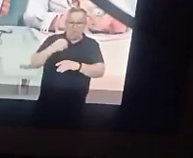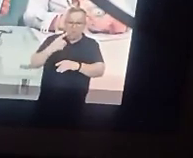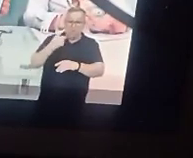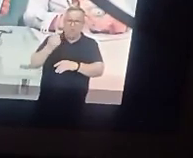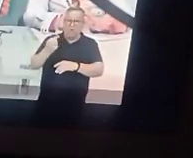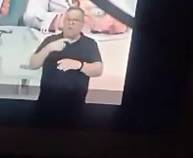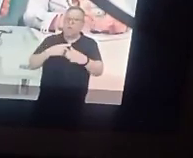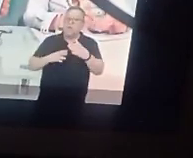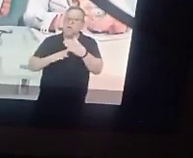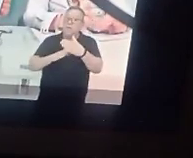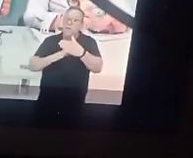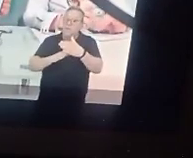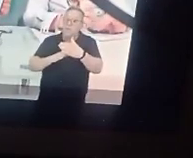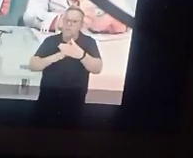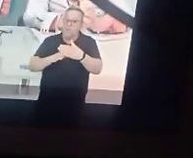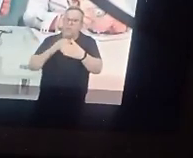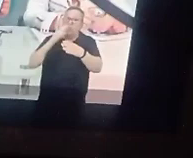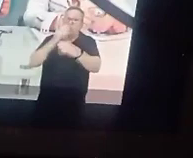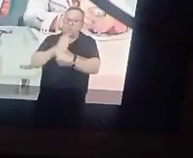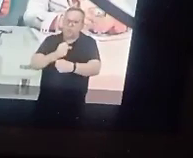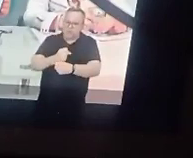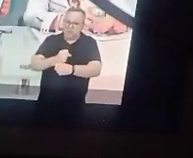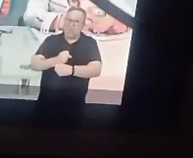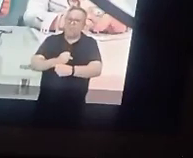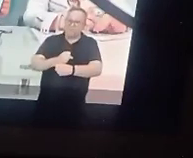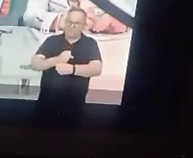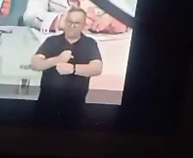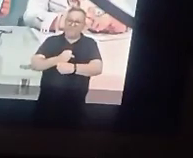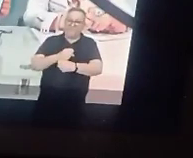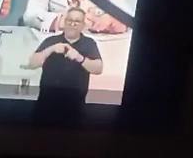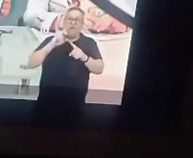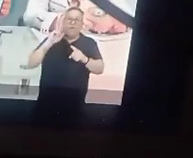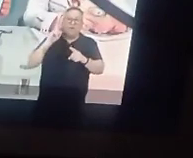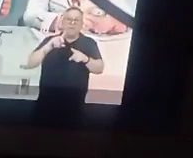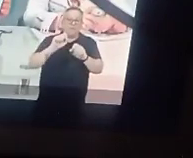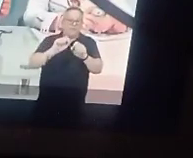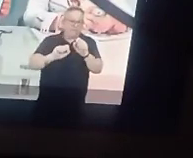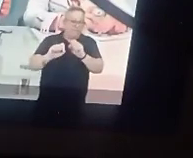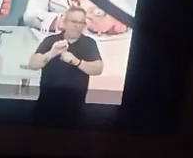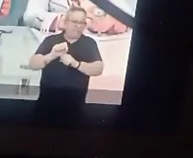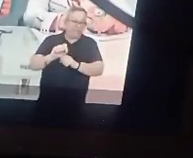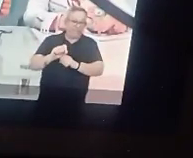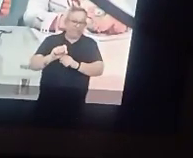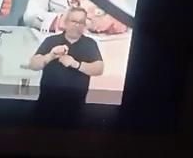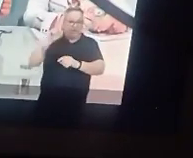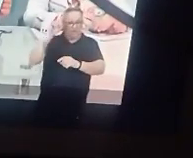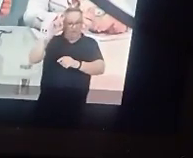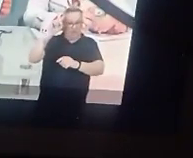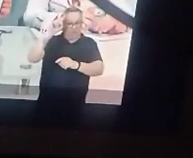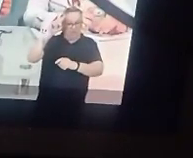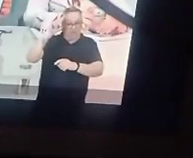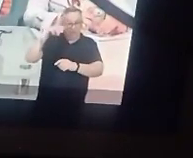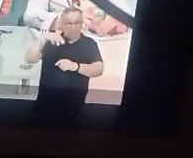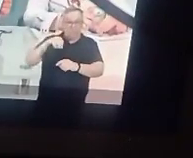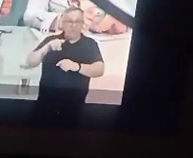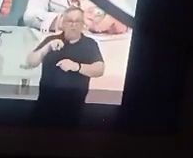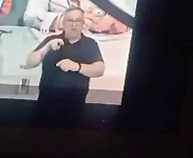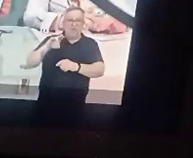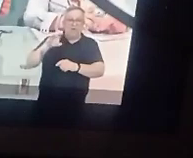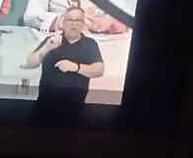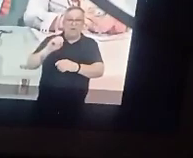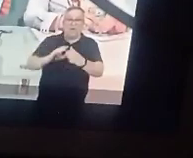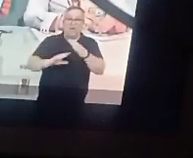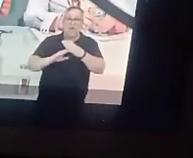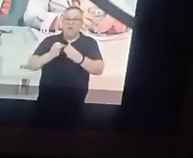um limite para a pontuação. Então, a instrução 1 lá ela traz nos dias de magistério até o limite